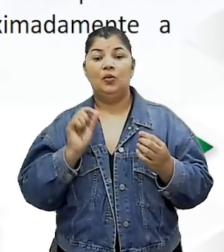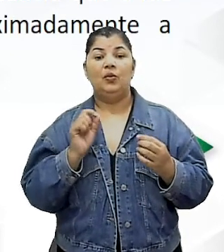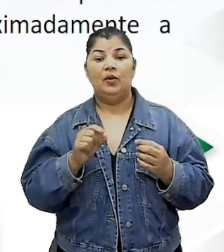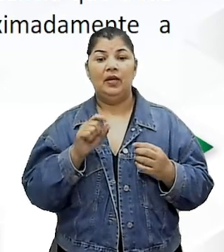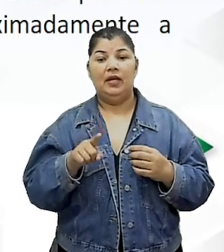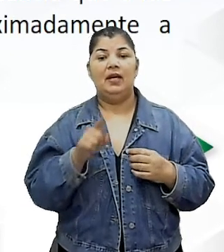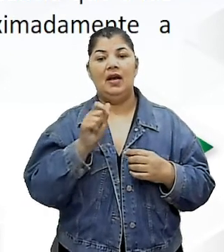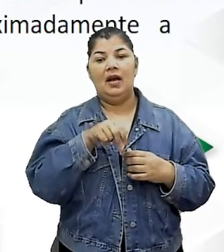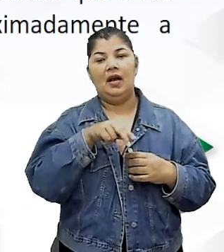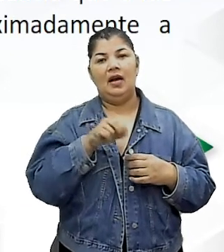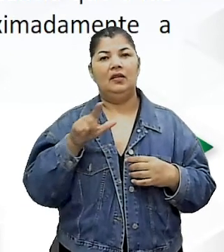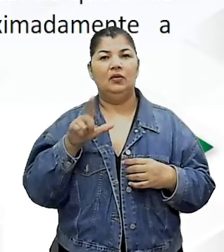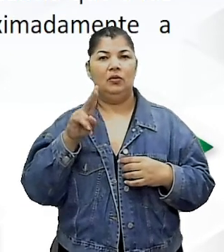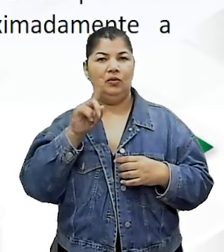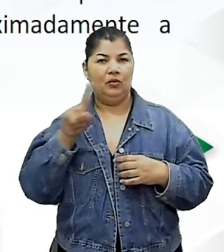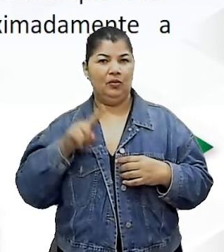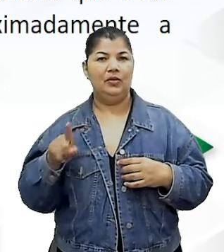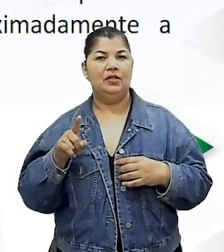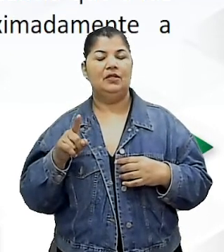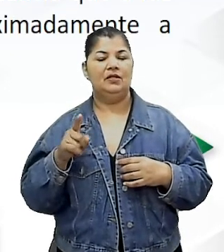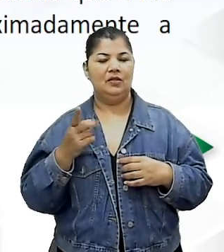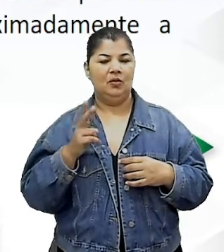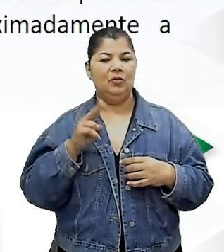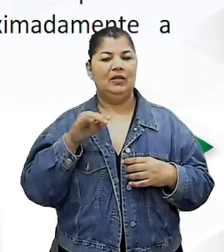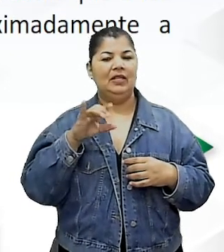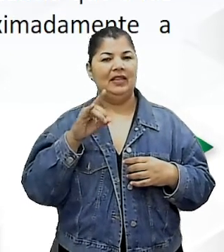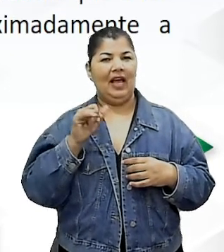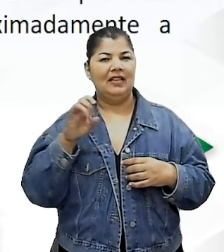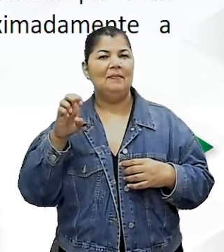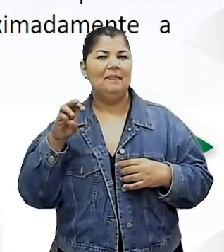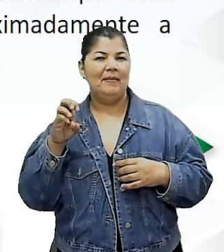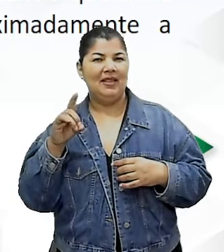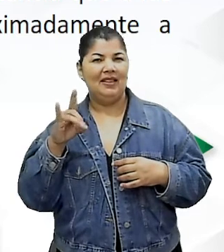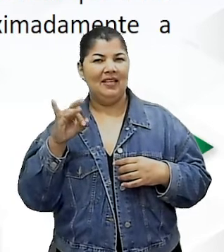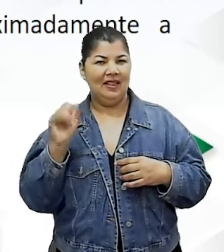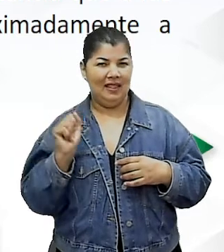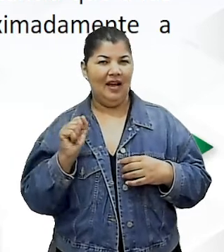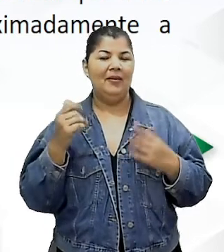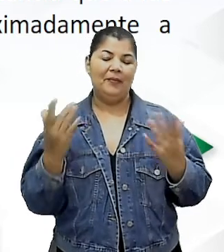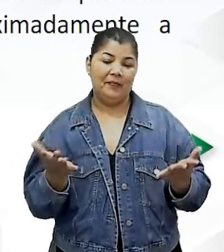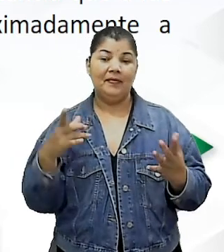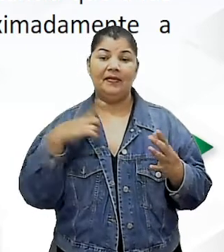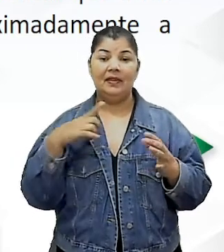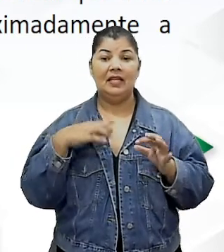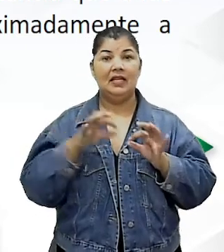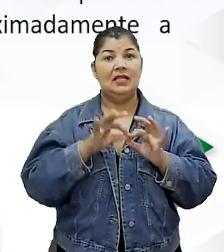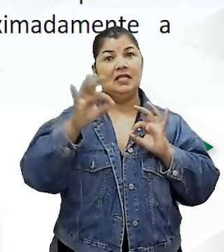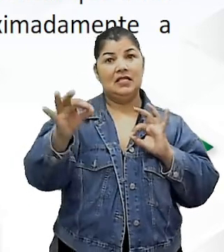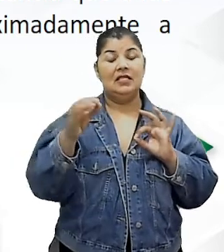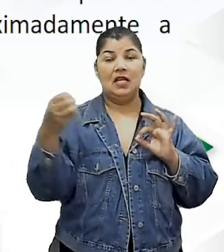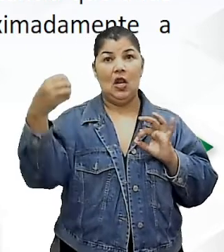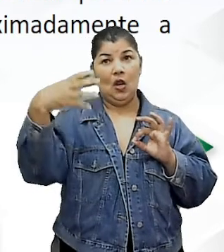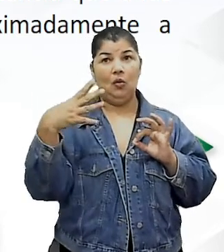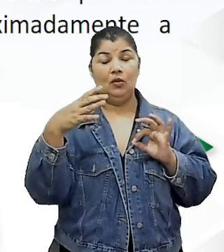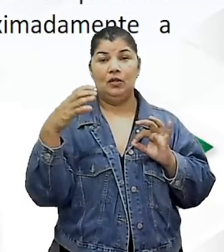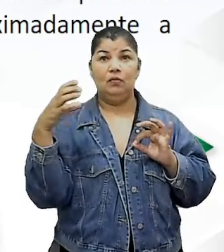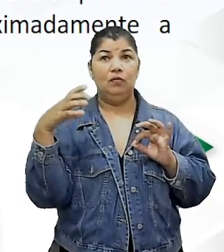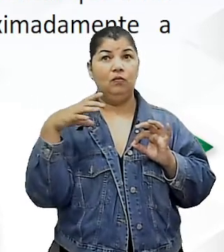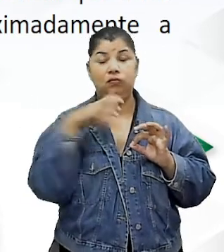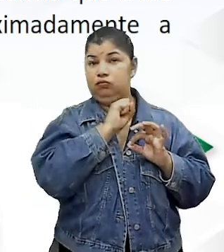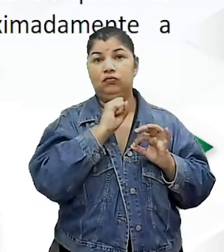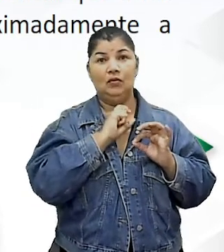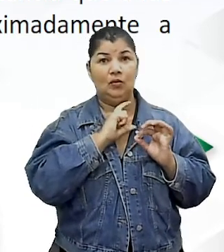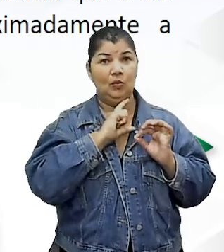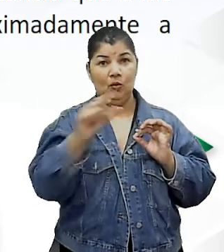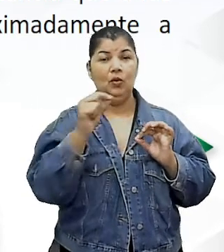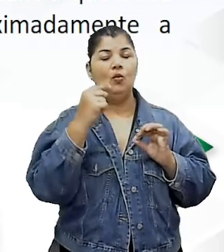medida ano-luz. Essa unidade de medida ela corresponde à distância que a luz percorre no vácuo em um